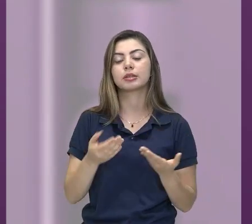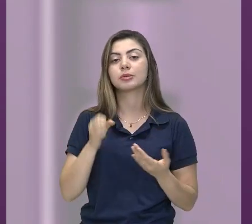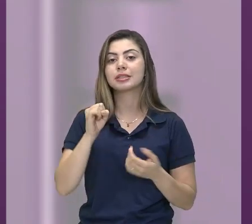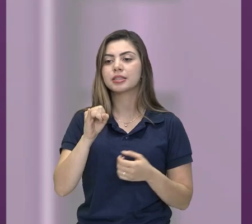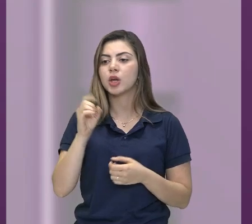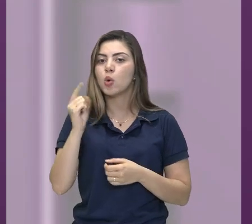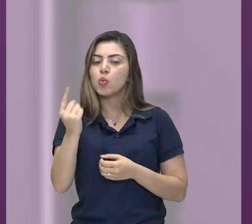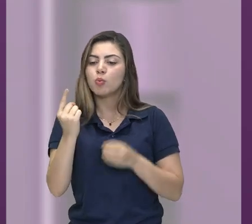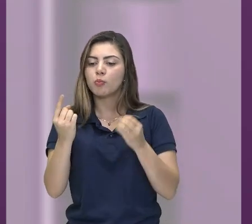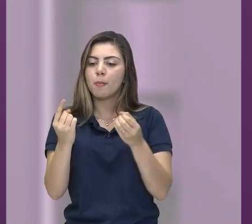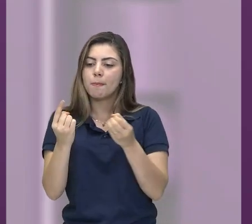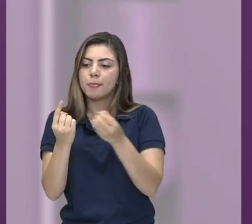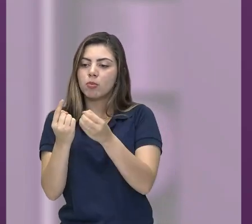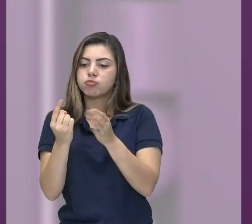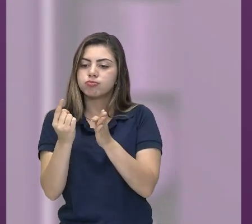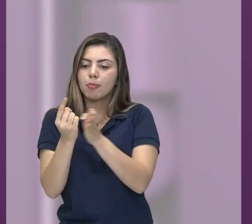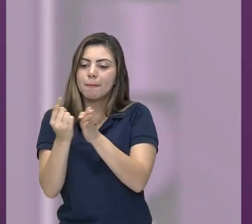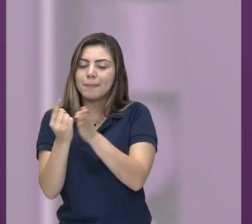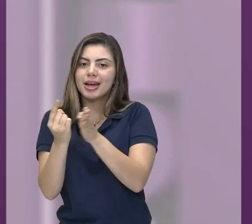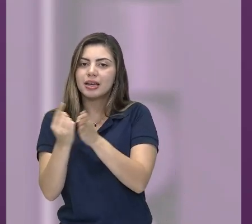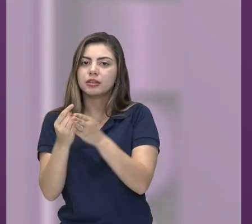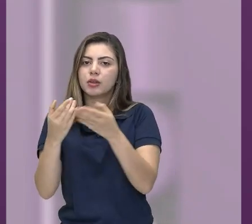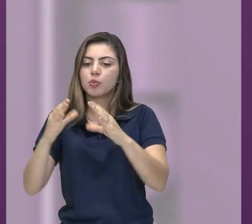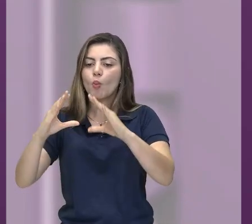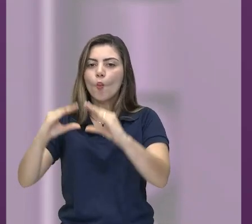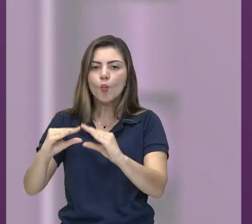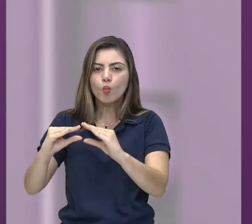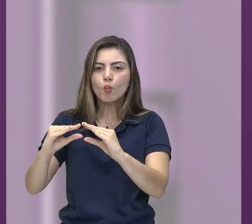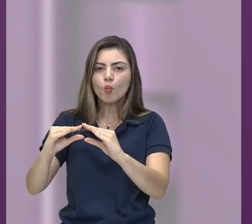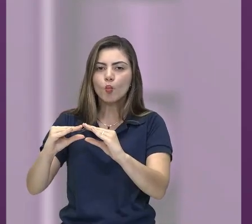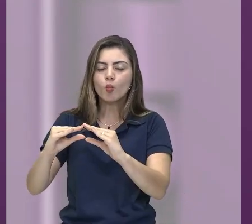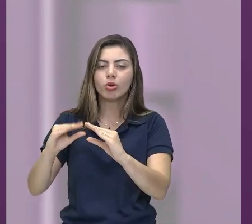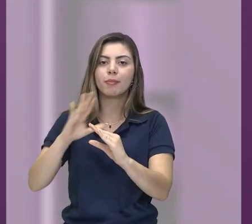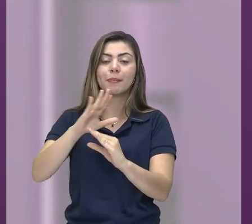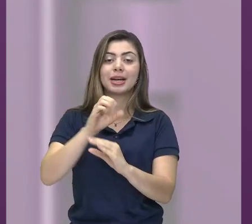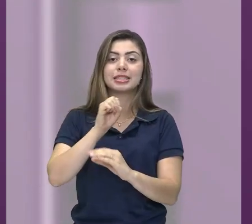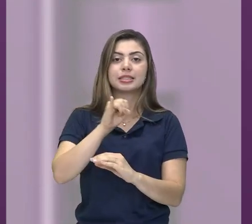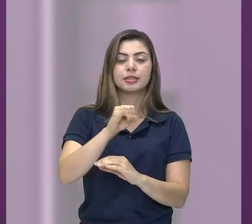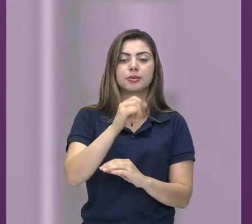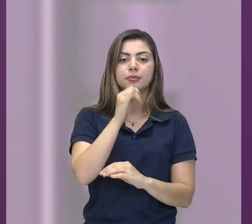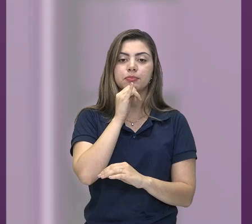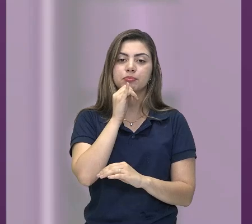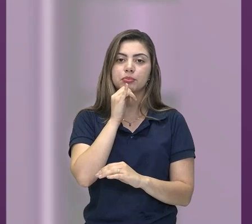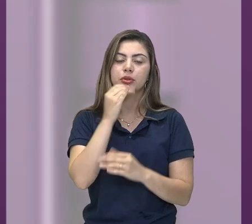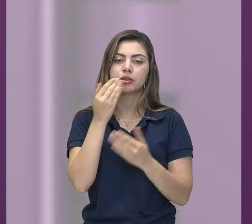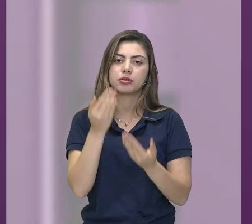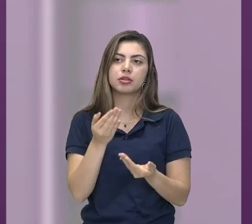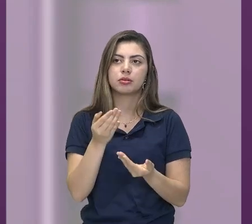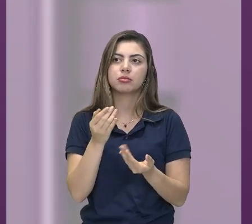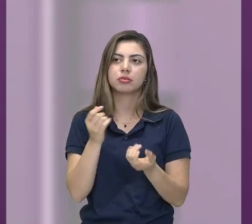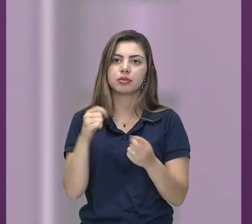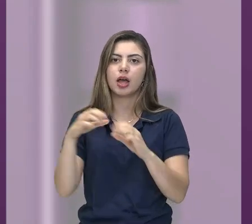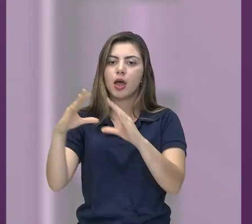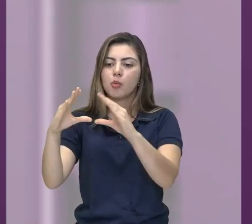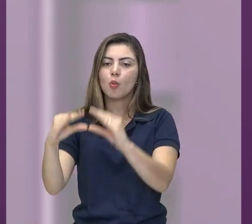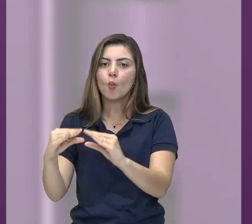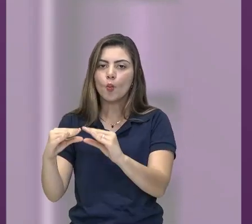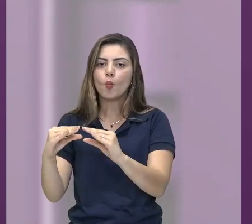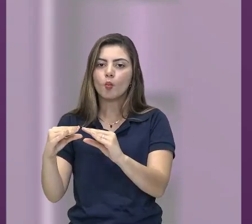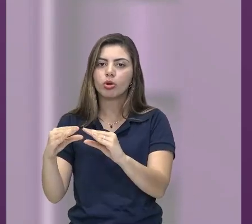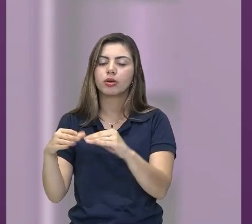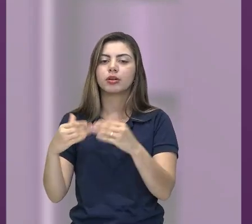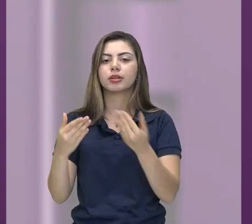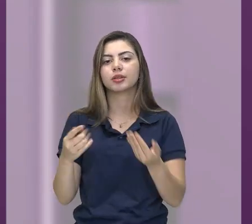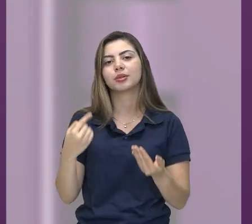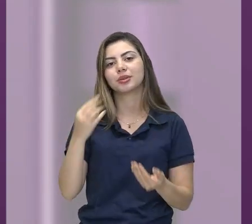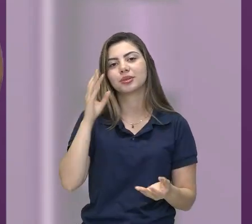mais achatado ele é. Está mais próximo aí de uma reta do que de uma circunferência, tá bom? Então, esse é o entendimento